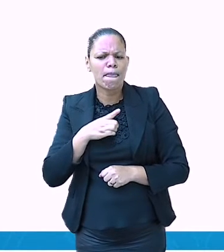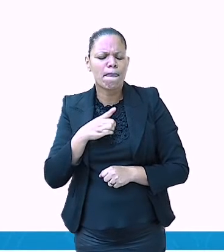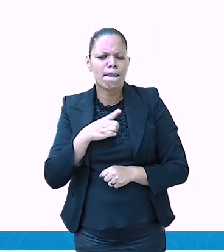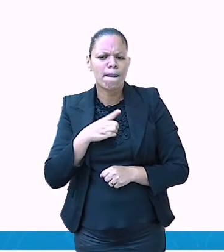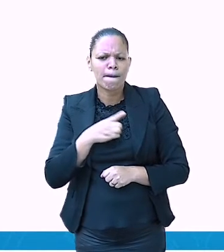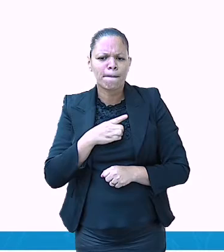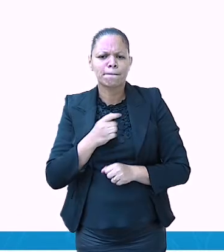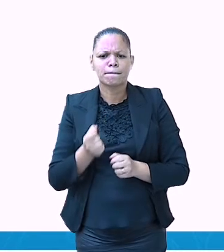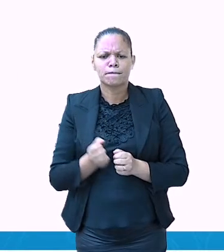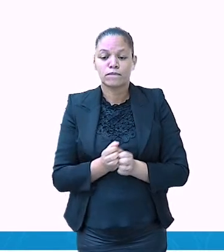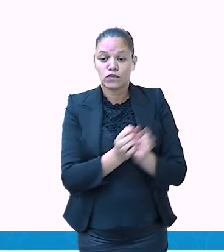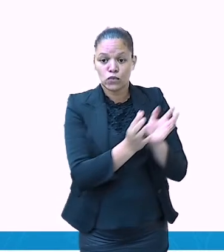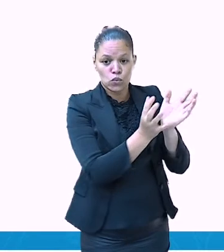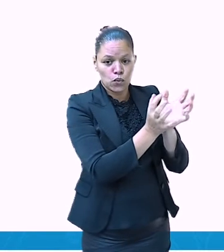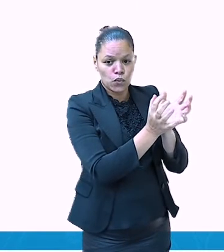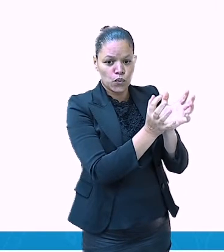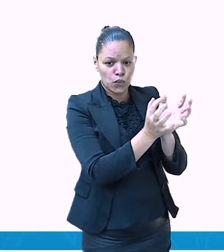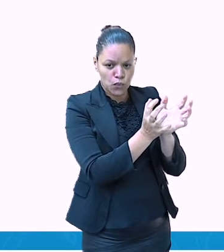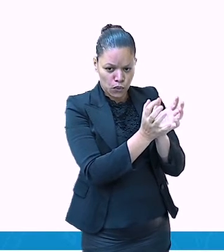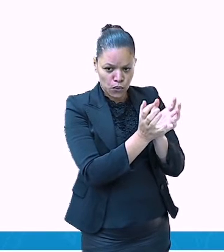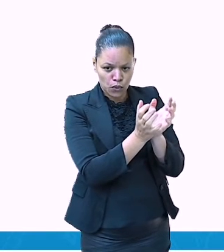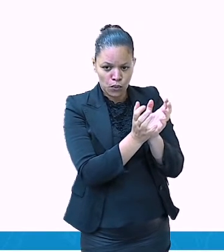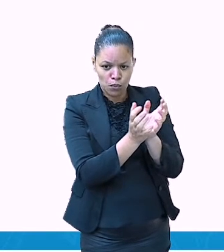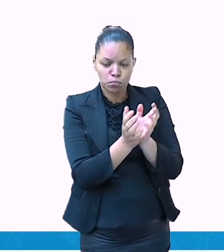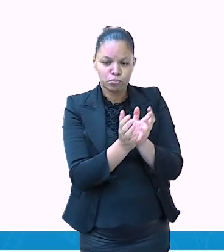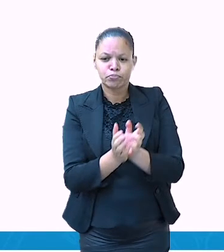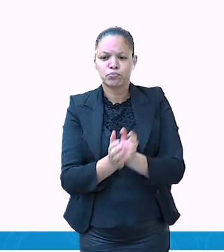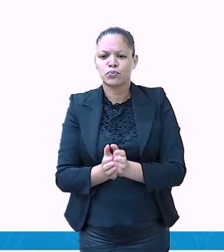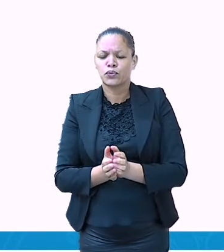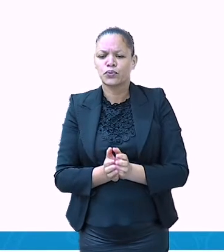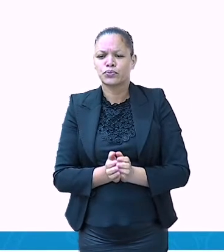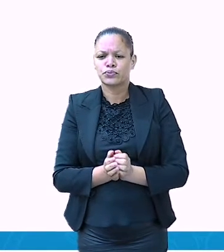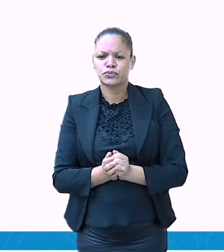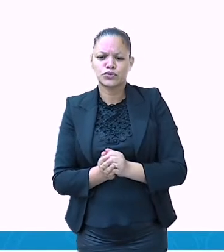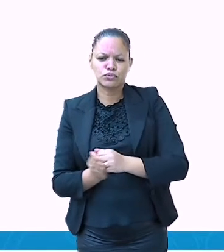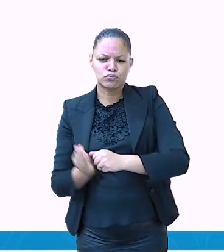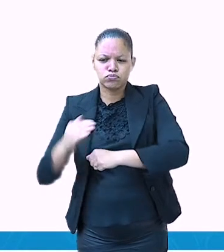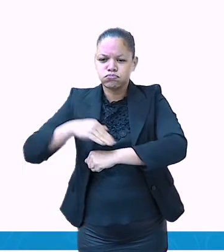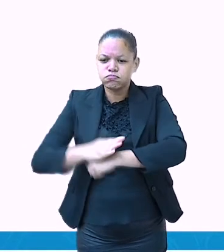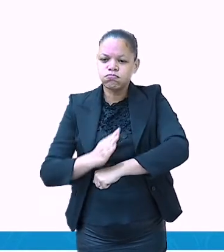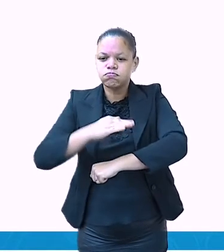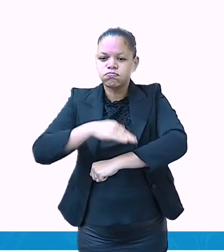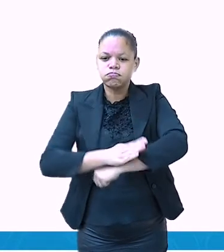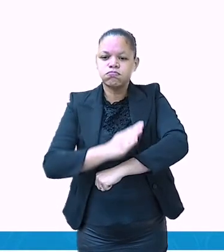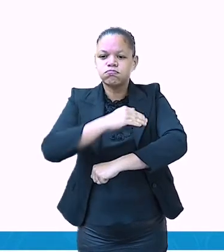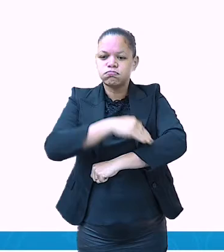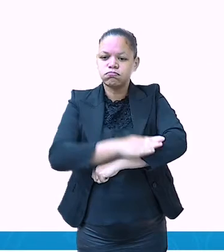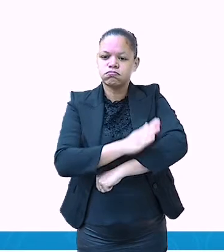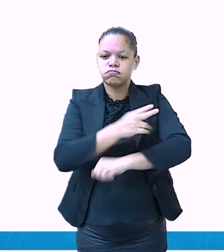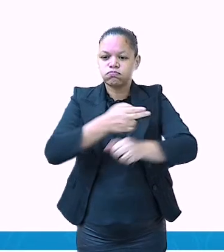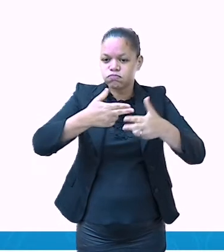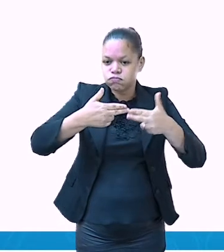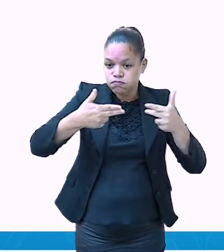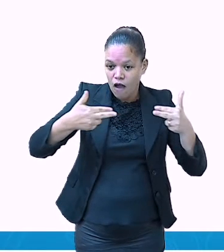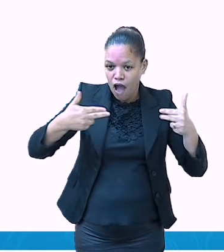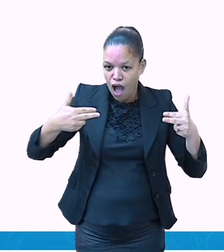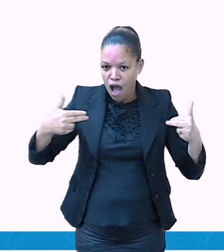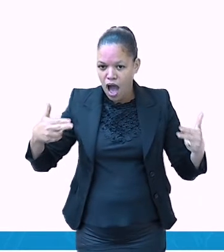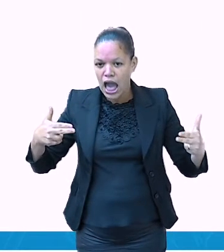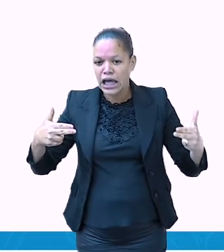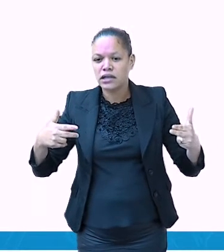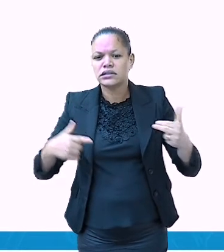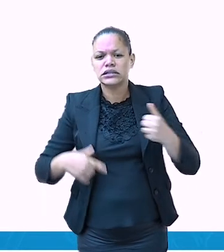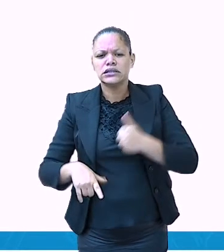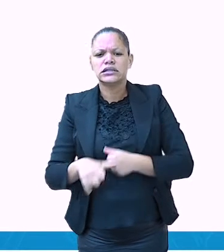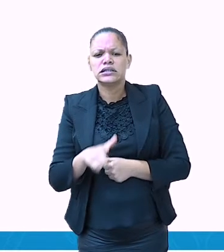animais. Os anuros, que é essa espécie tetrapóide que salta, que é uma espécie